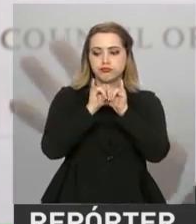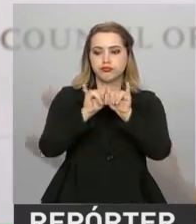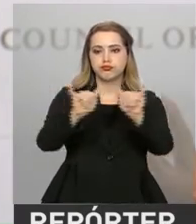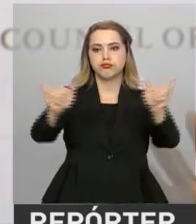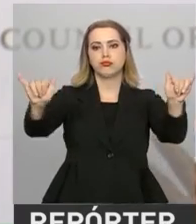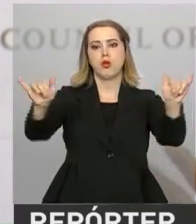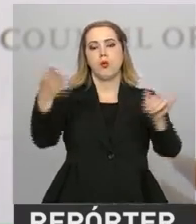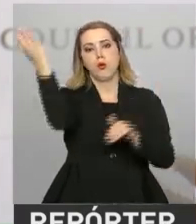contratado será cumprido